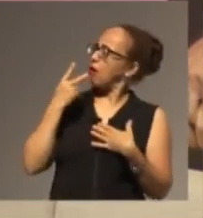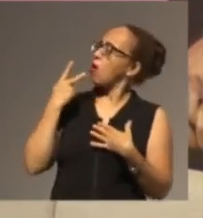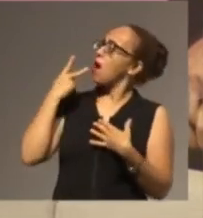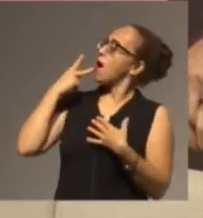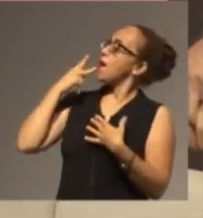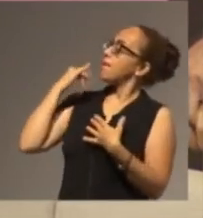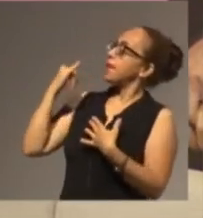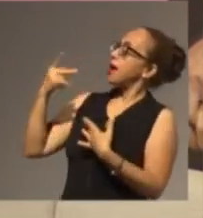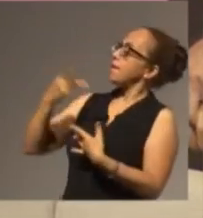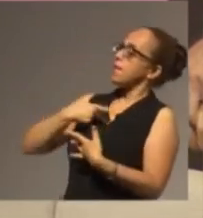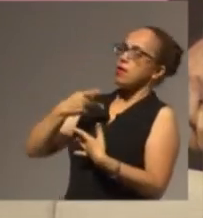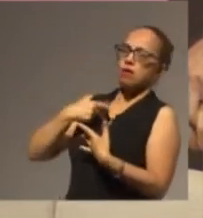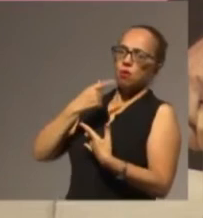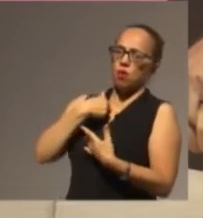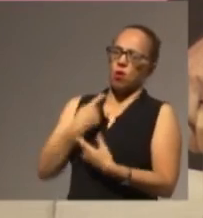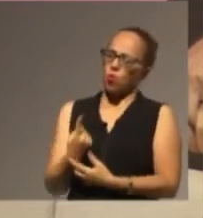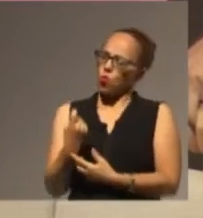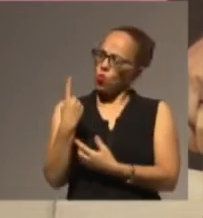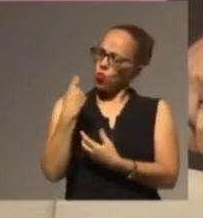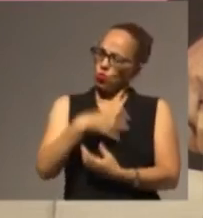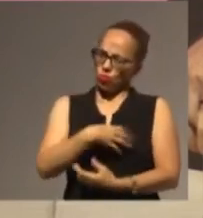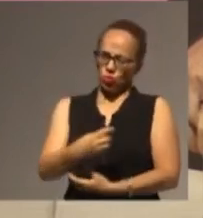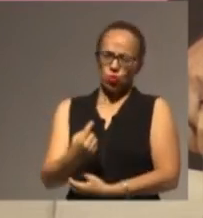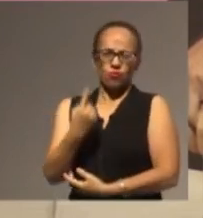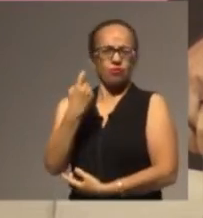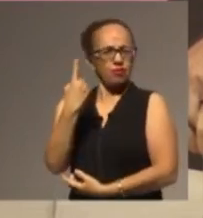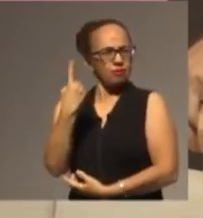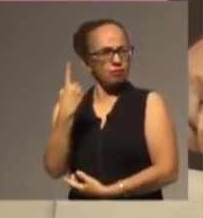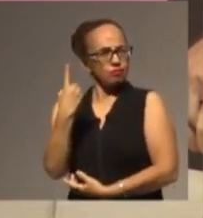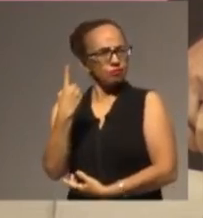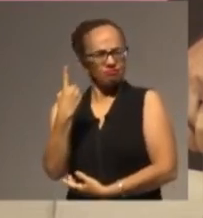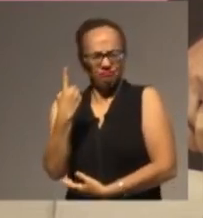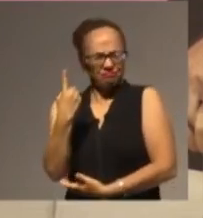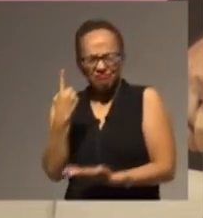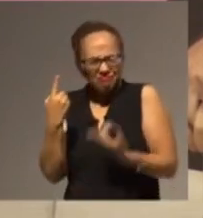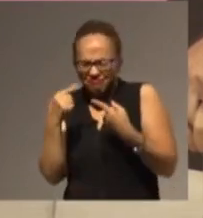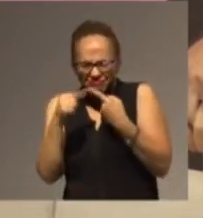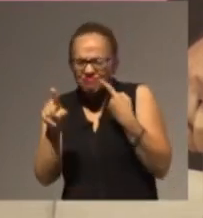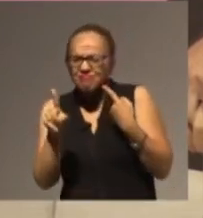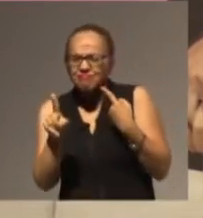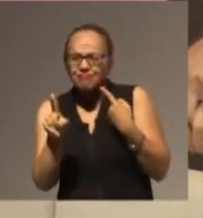na coletividade. E a coletividade é em Deus.